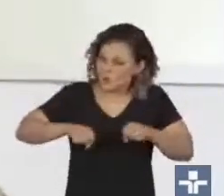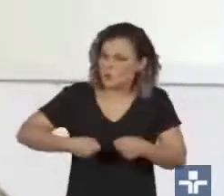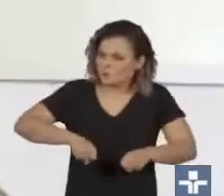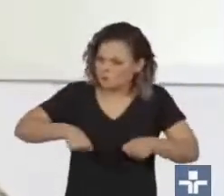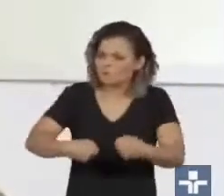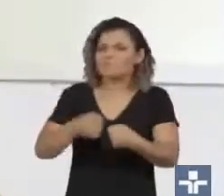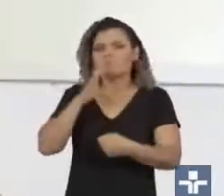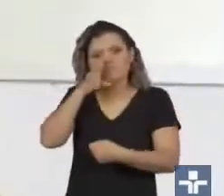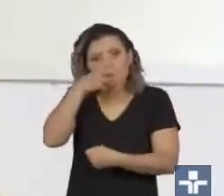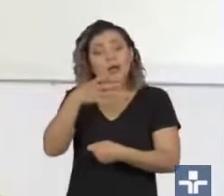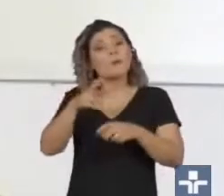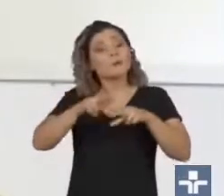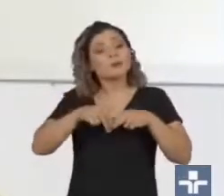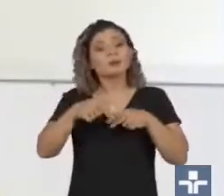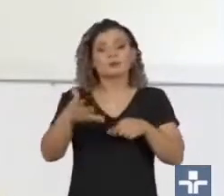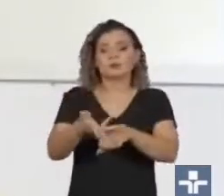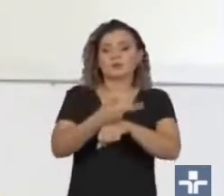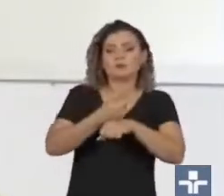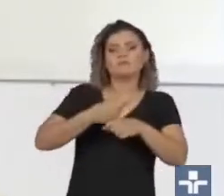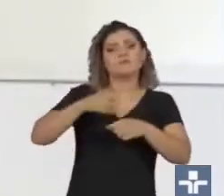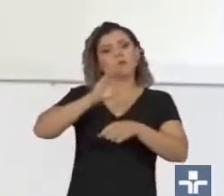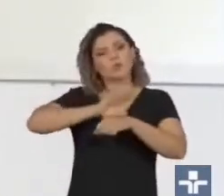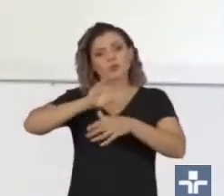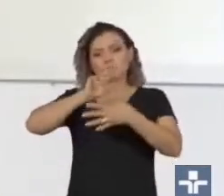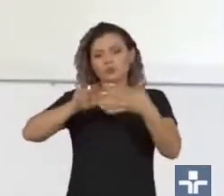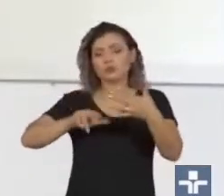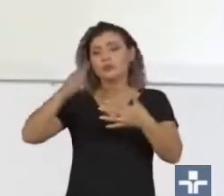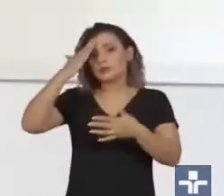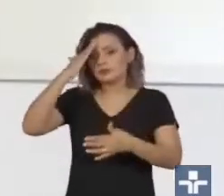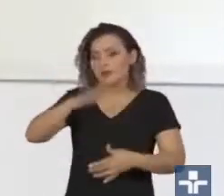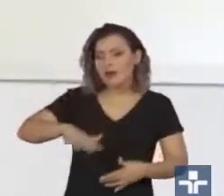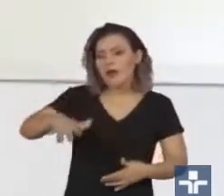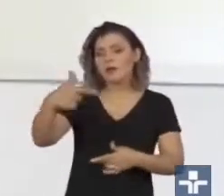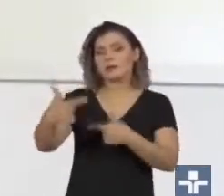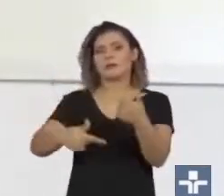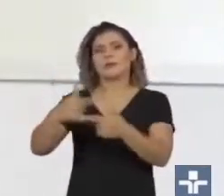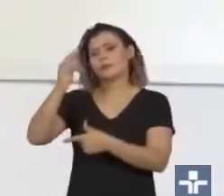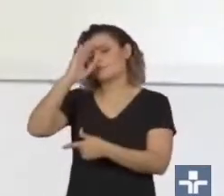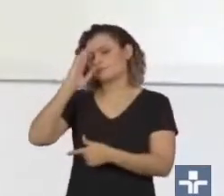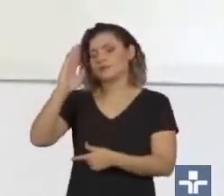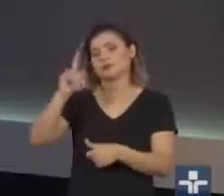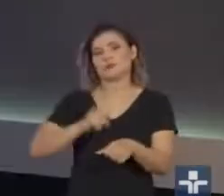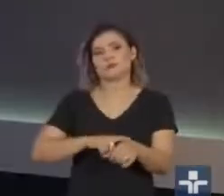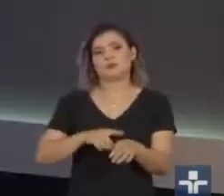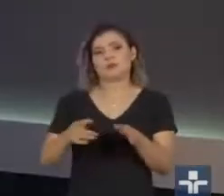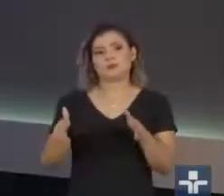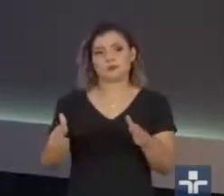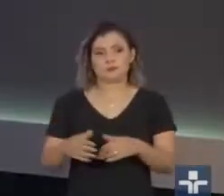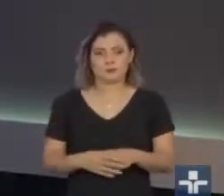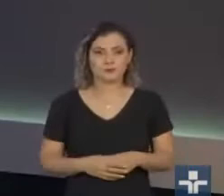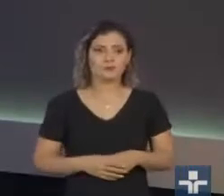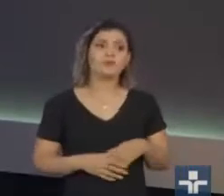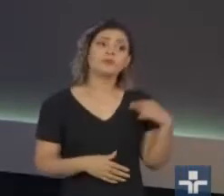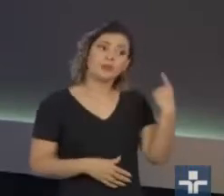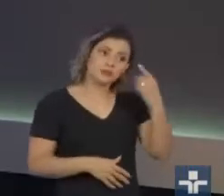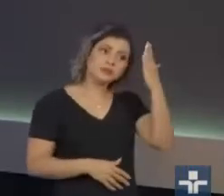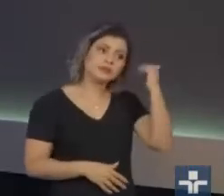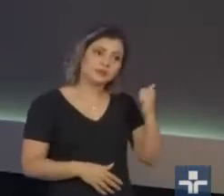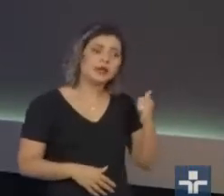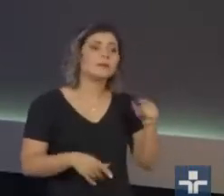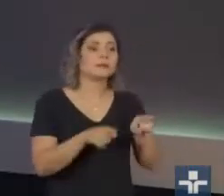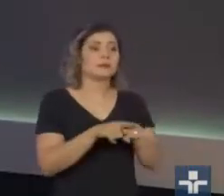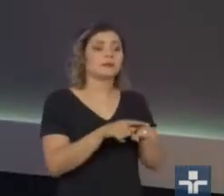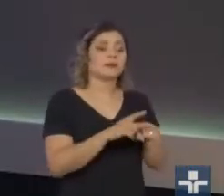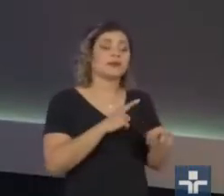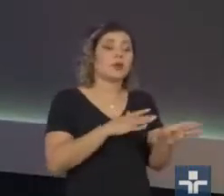assim, procurar aperfeiçoamento e entender o mercado de trabalho é o principal nesse momento. A gente entende e recebe muito